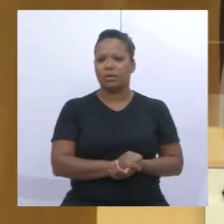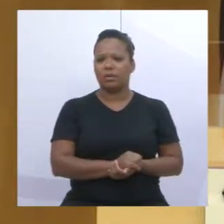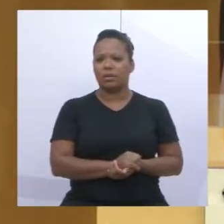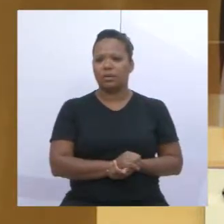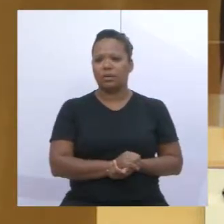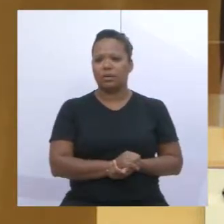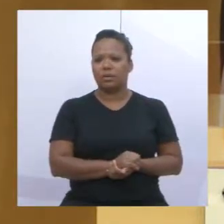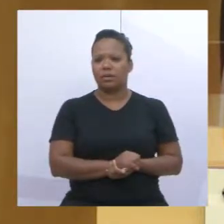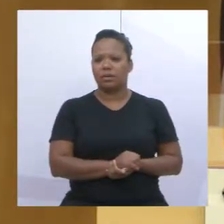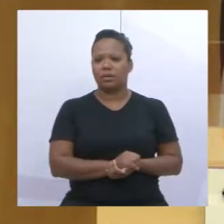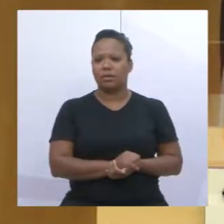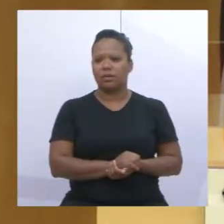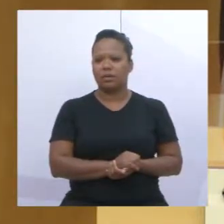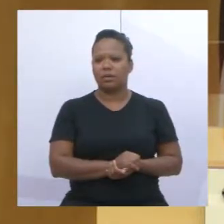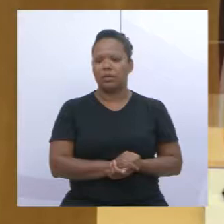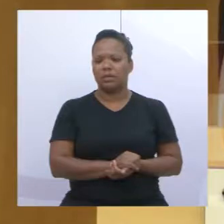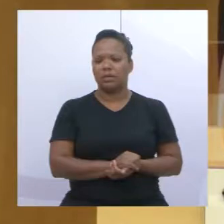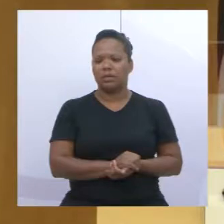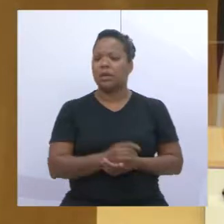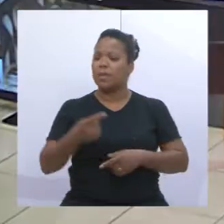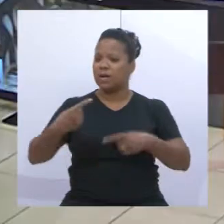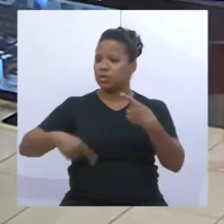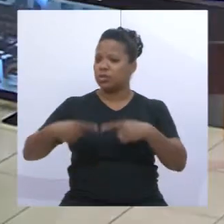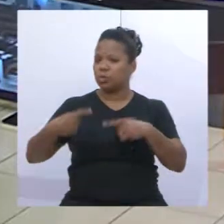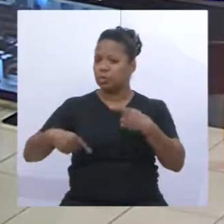Eu acho que tem uma discussão jurídica.